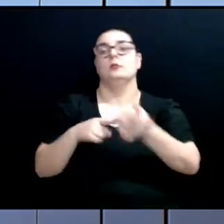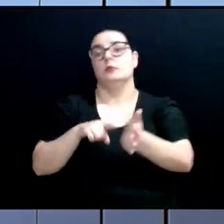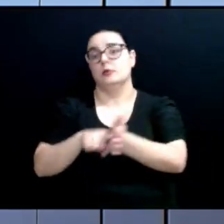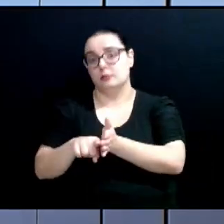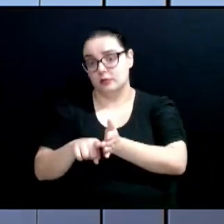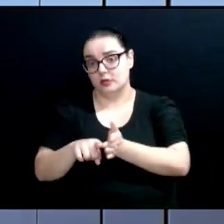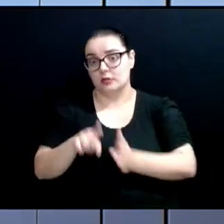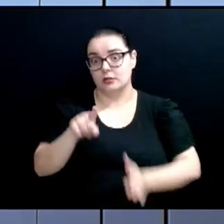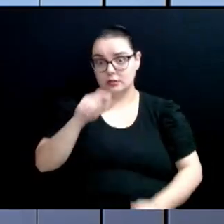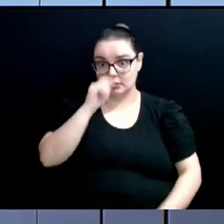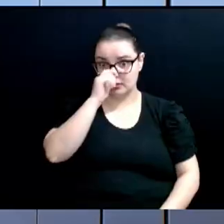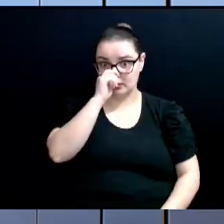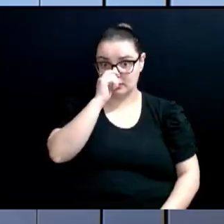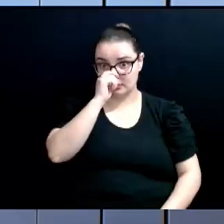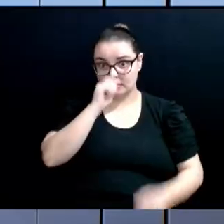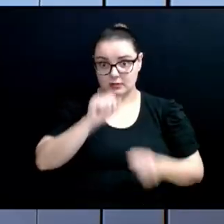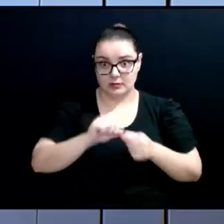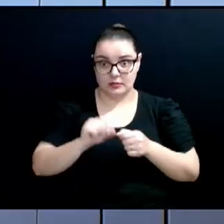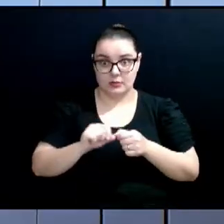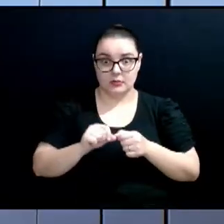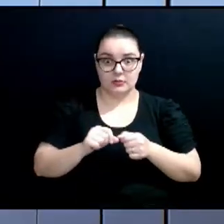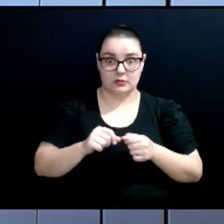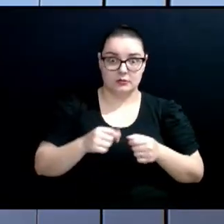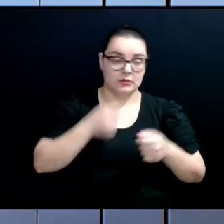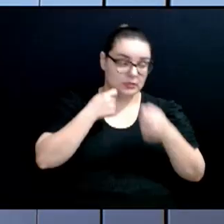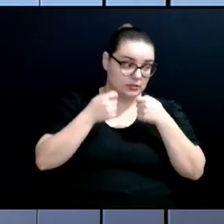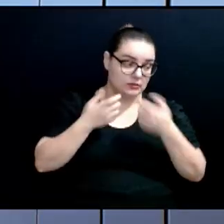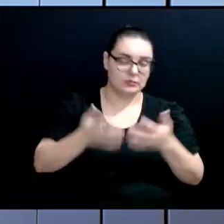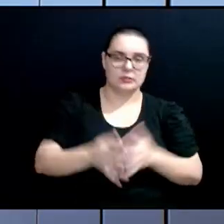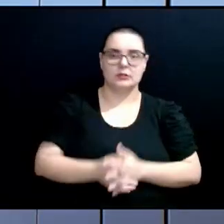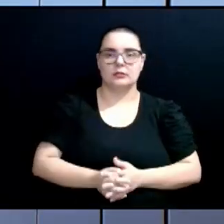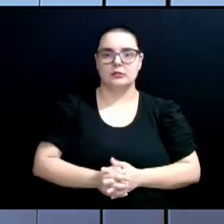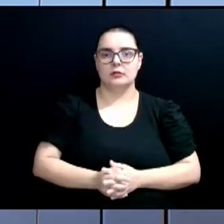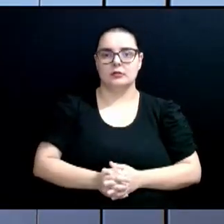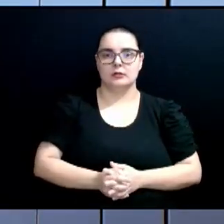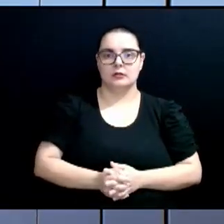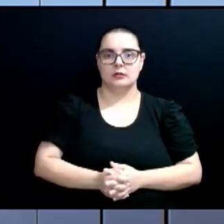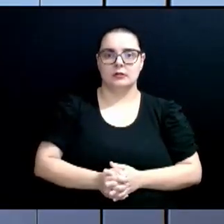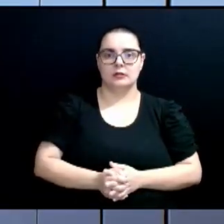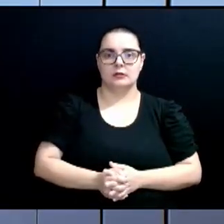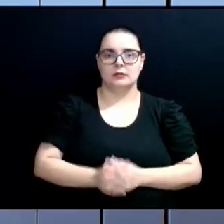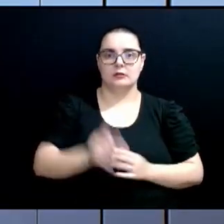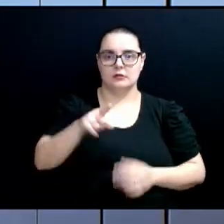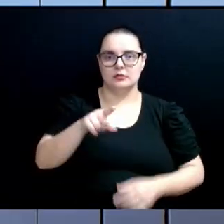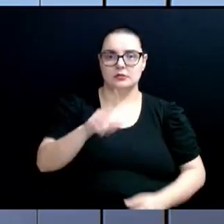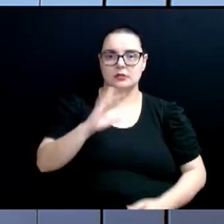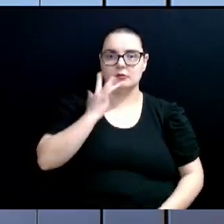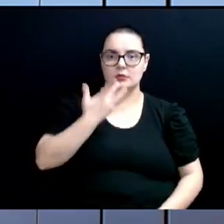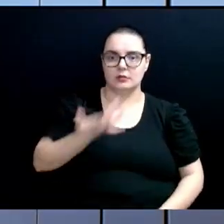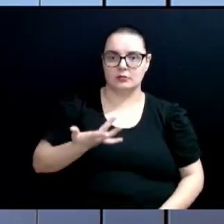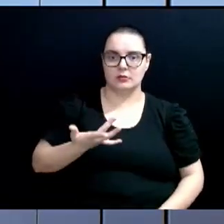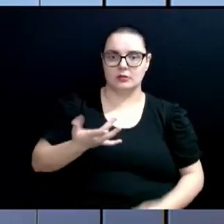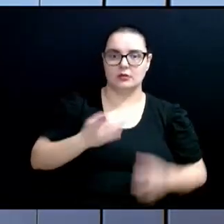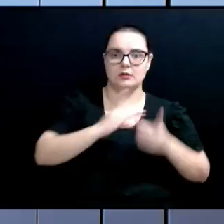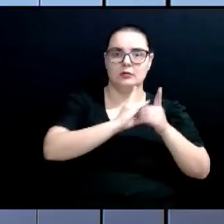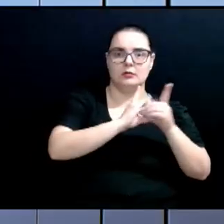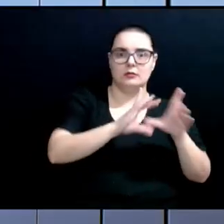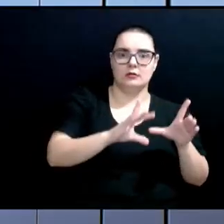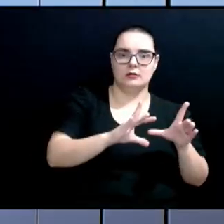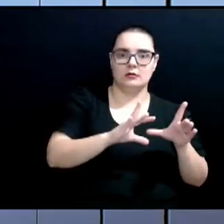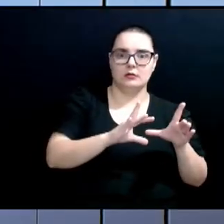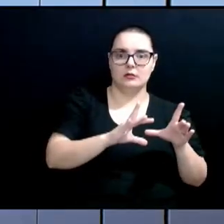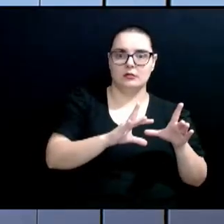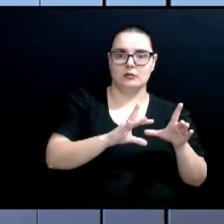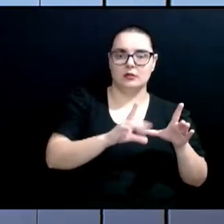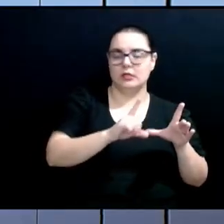feita também nas enquetes, que é o seguinte: você prefere uma democracia mesmo se ela não te